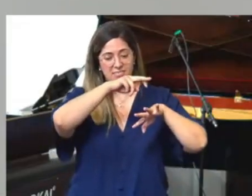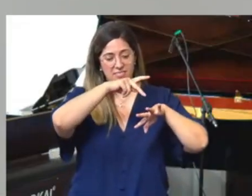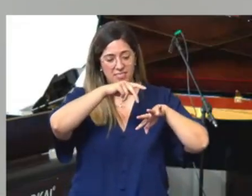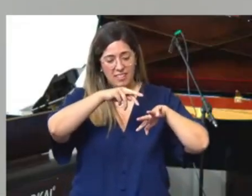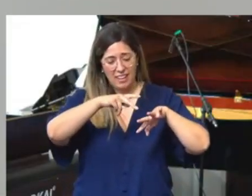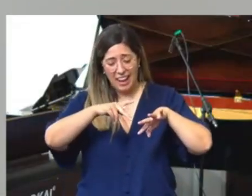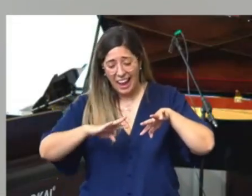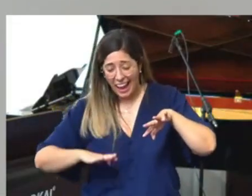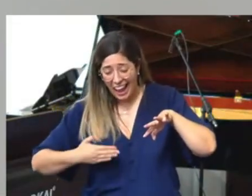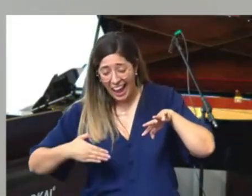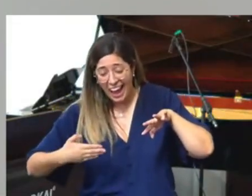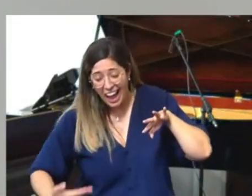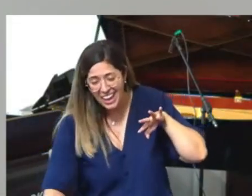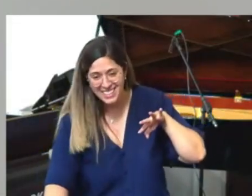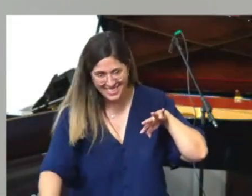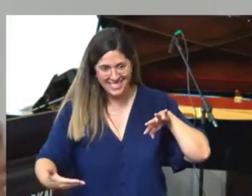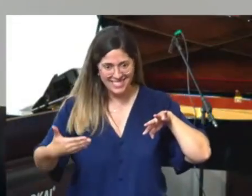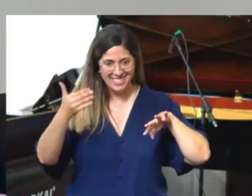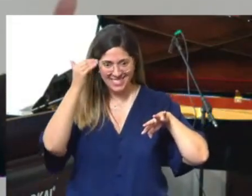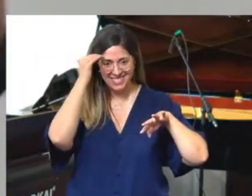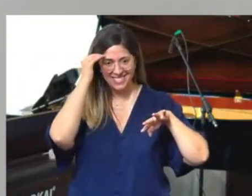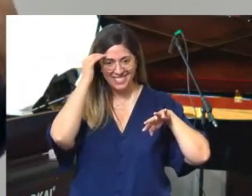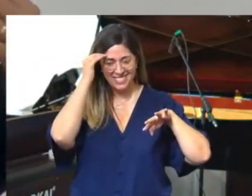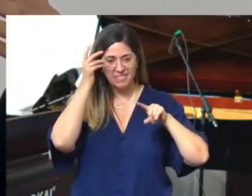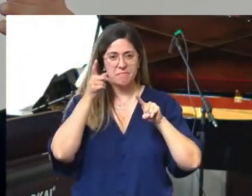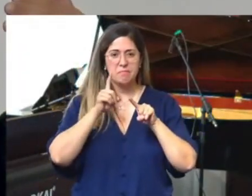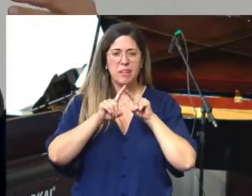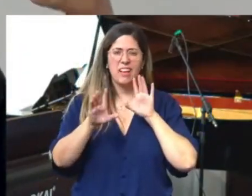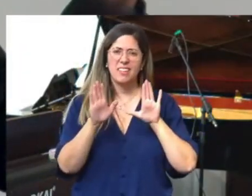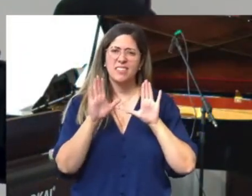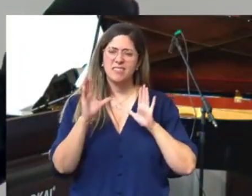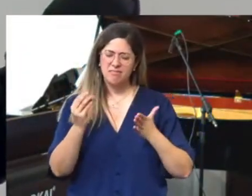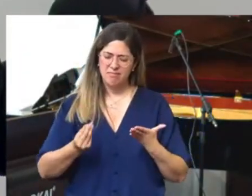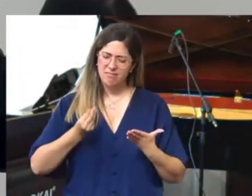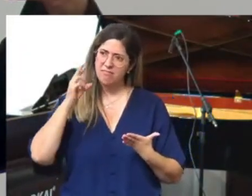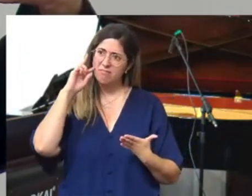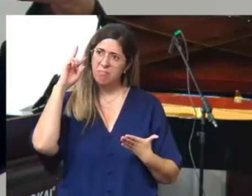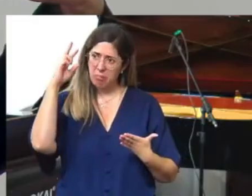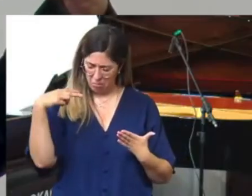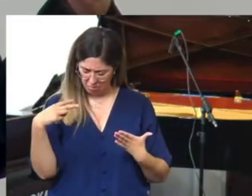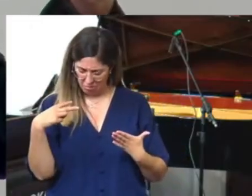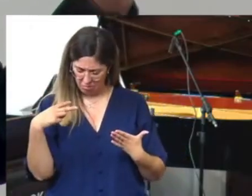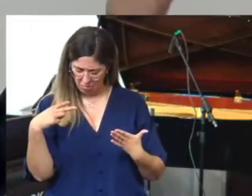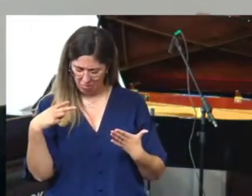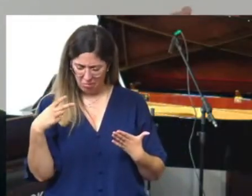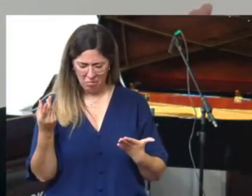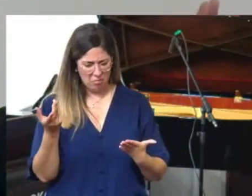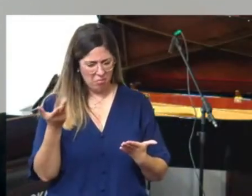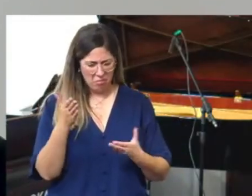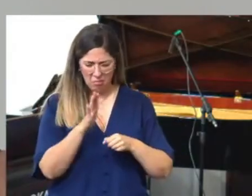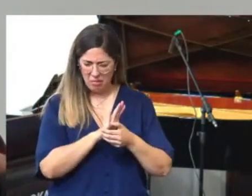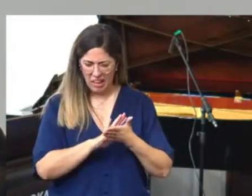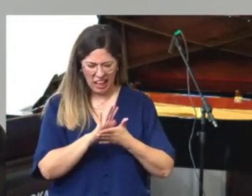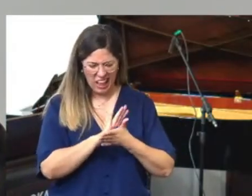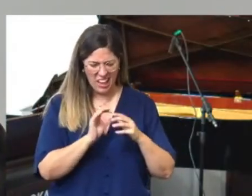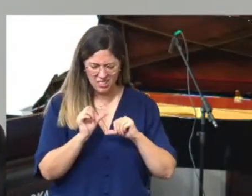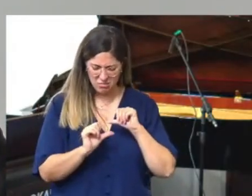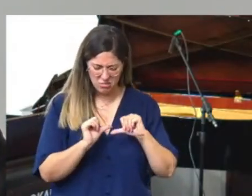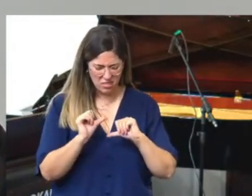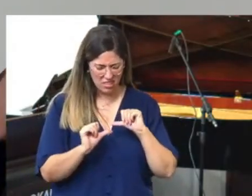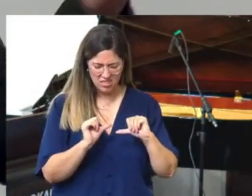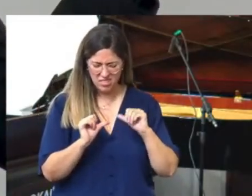de uma ladeira. Talvez você olhe para a sua vida e diga: olha, eu não vejo essas